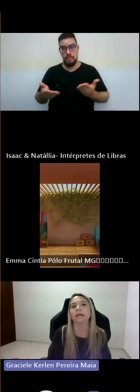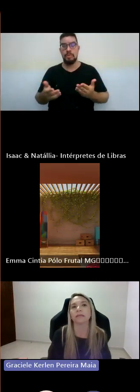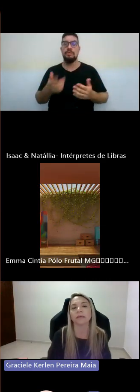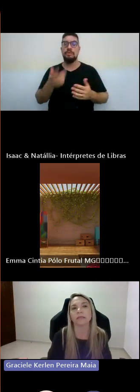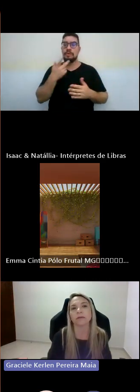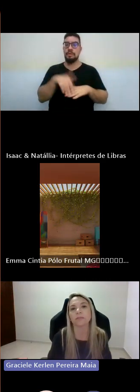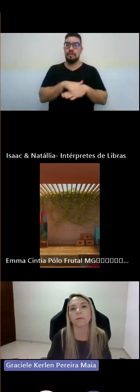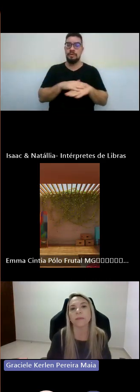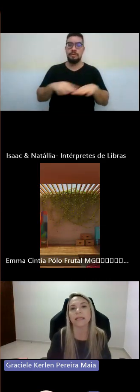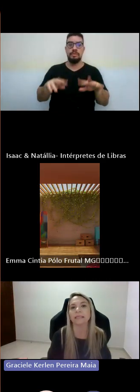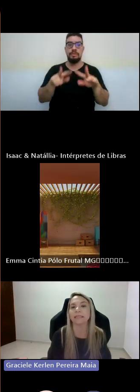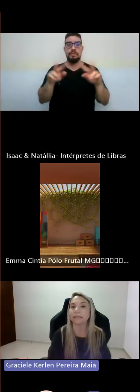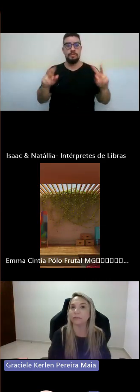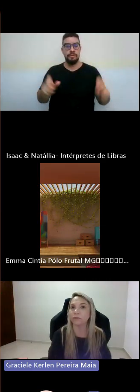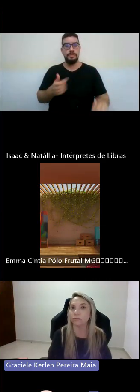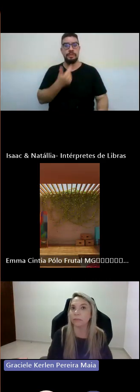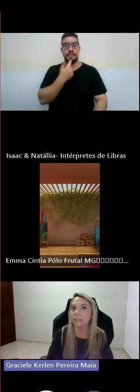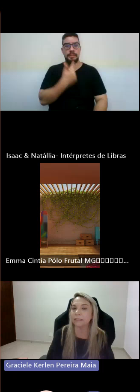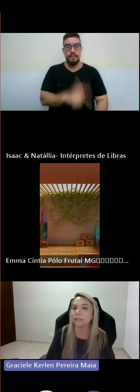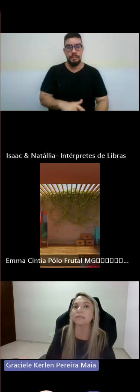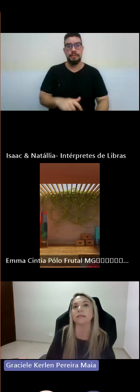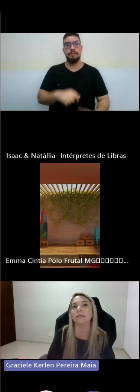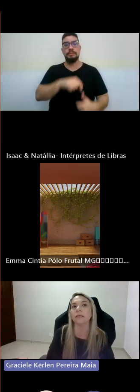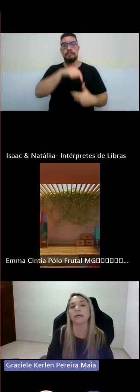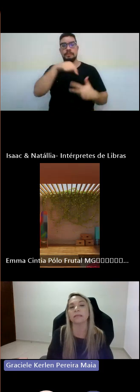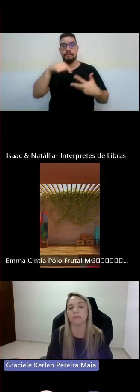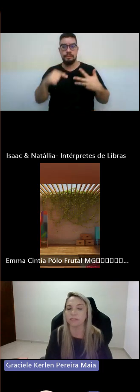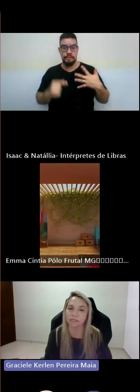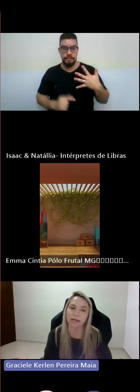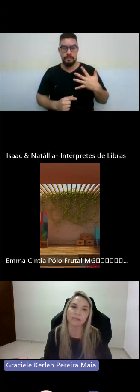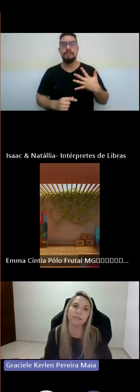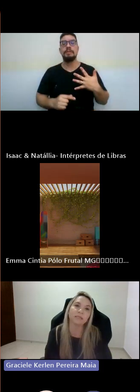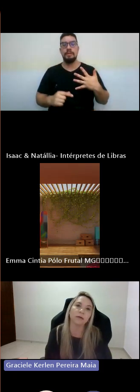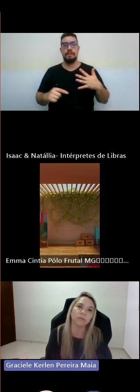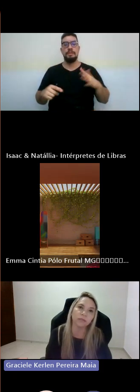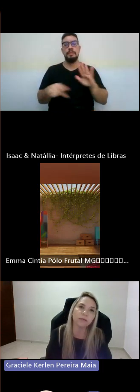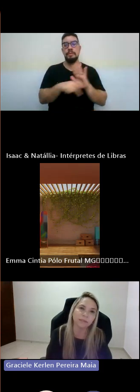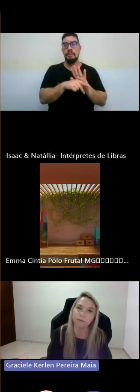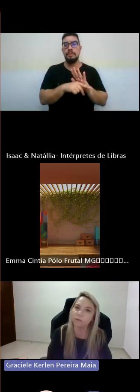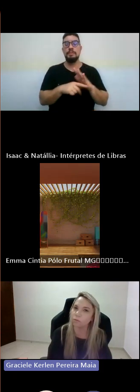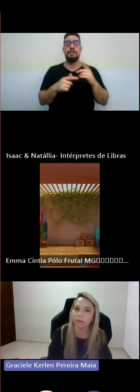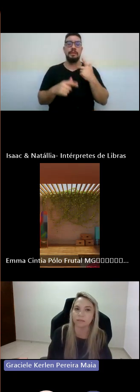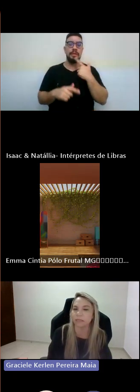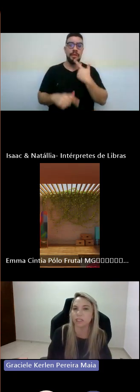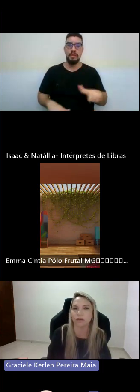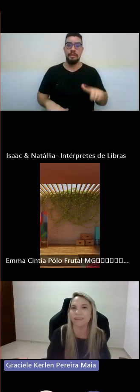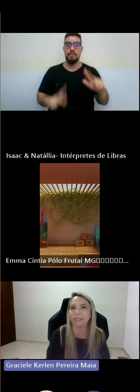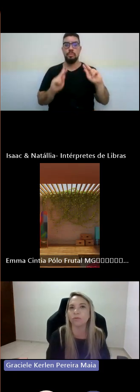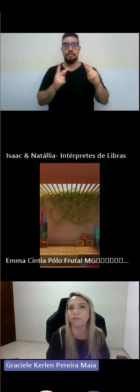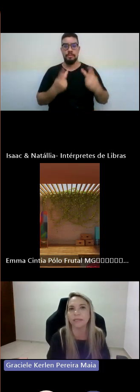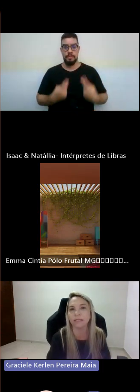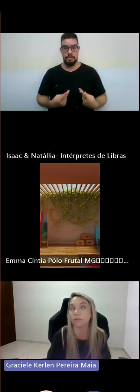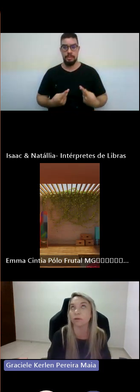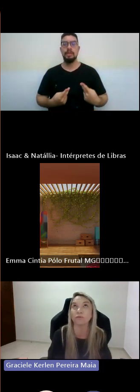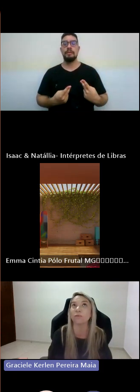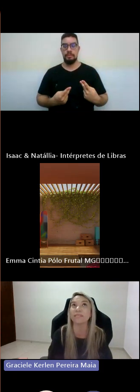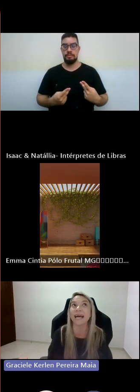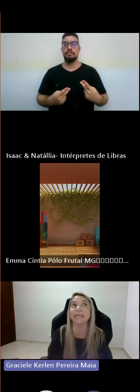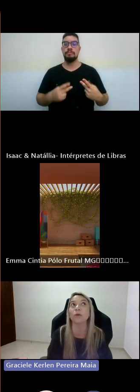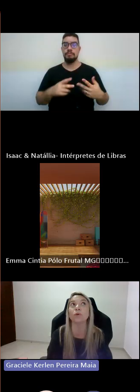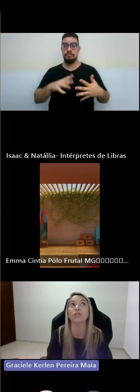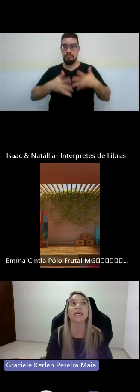língua, essa questão das propriedades das línguas humanas e que as línguas de sinais estão dentro das línguas humanas. A gente não vai ter dúvida nenhuma,